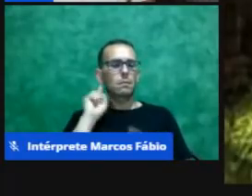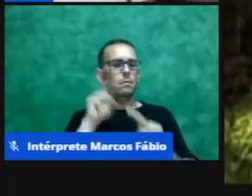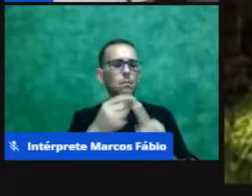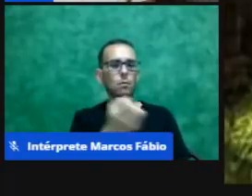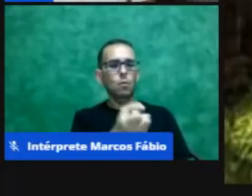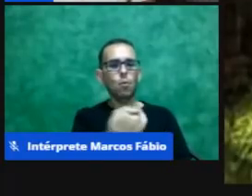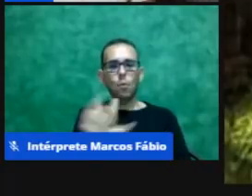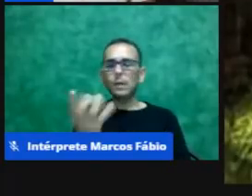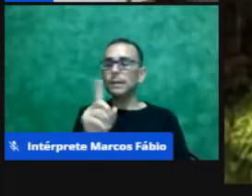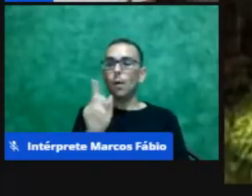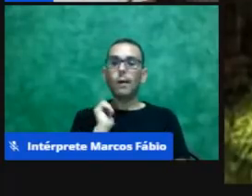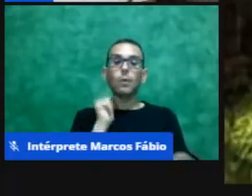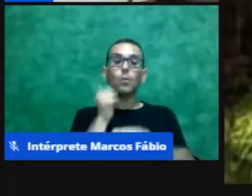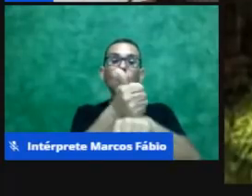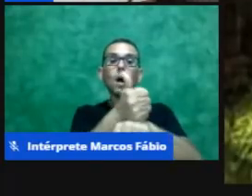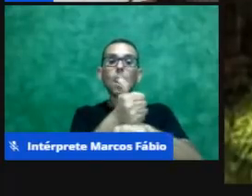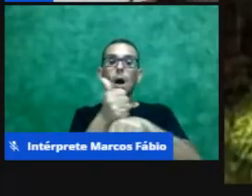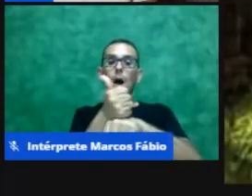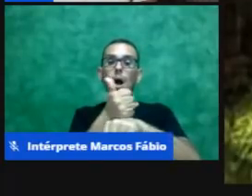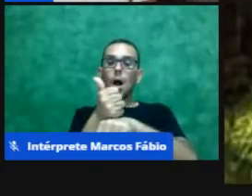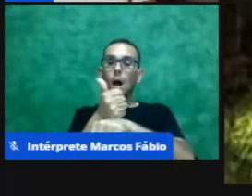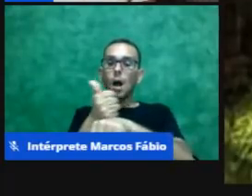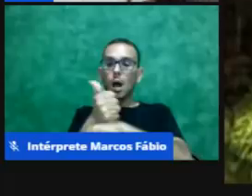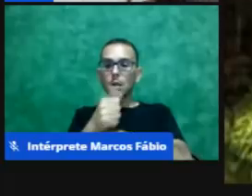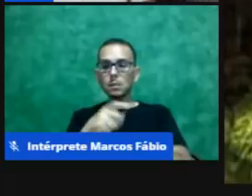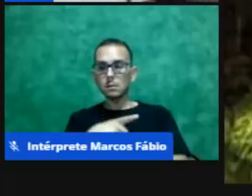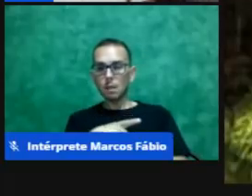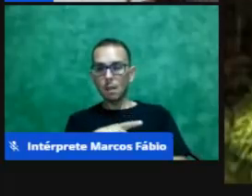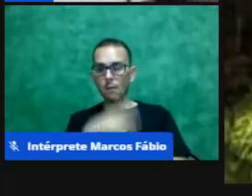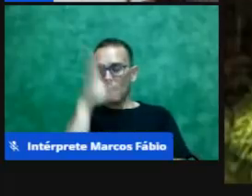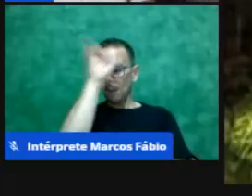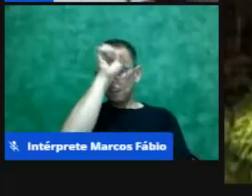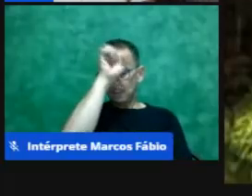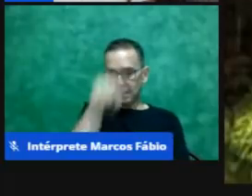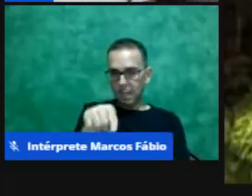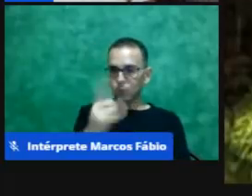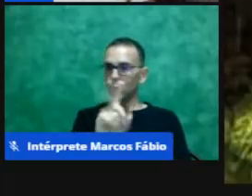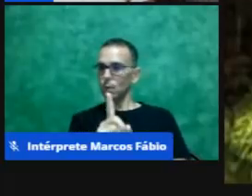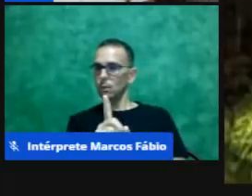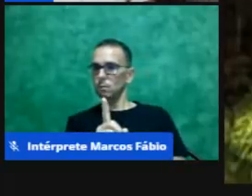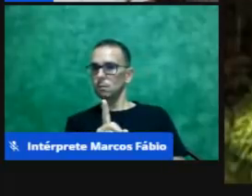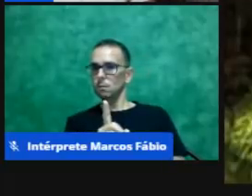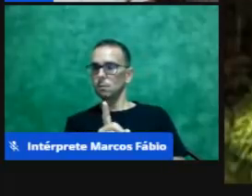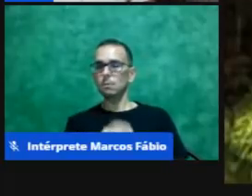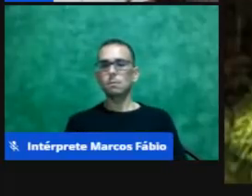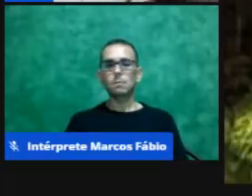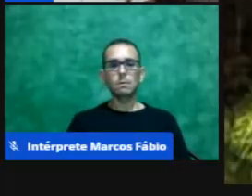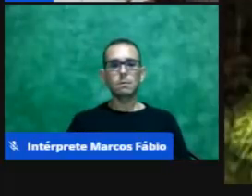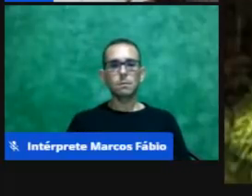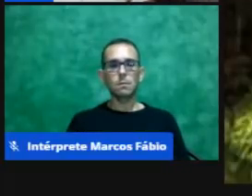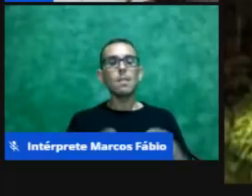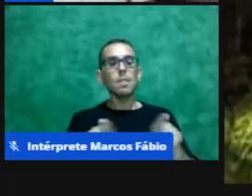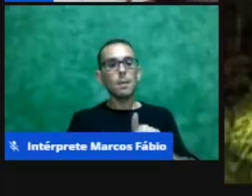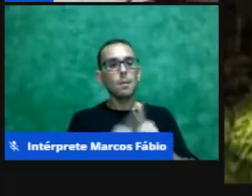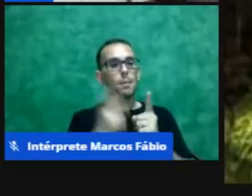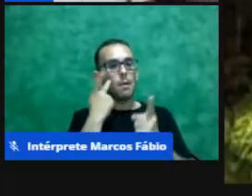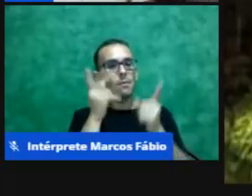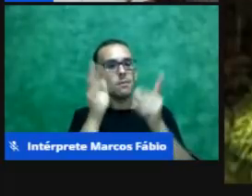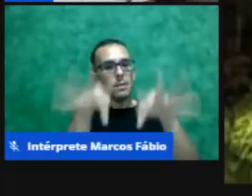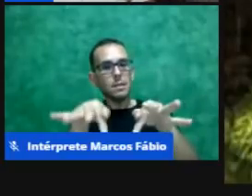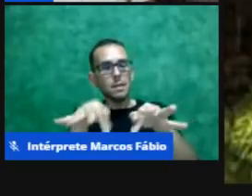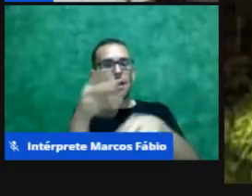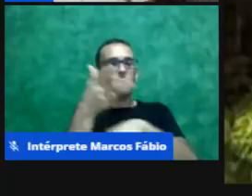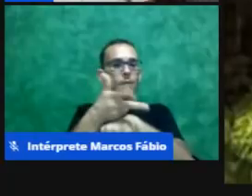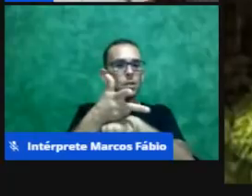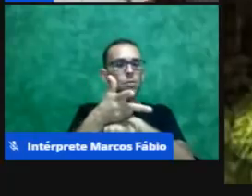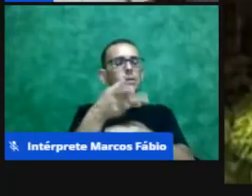mas qualificando se houve ou não aprendizado daquele conteúdo. E para finalizar o vídeo, eu